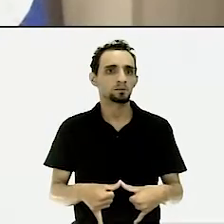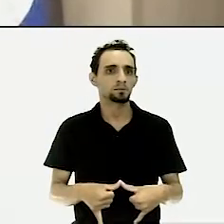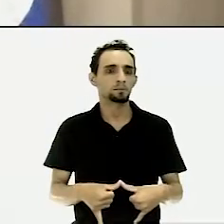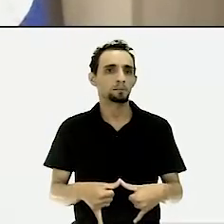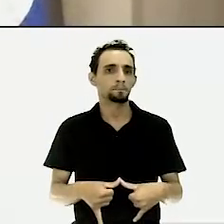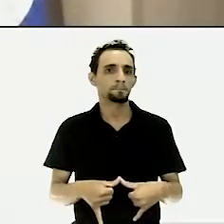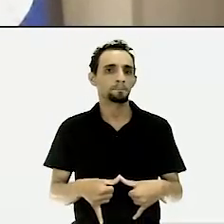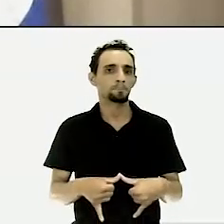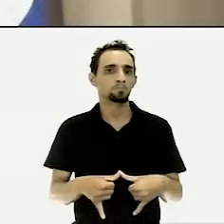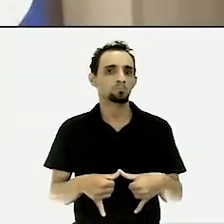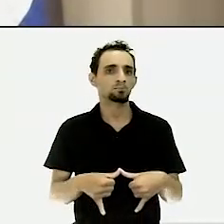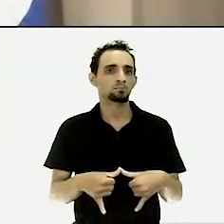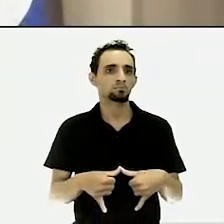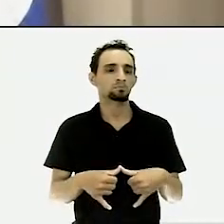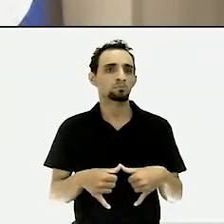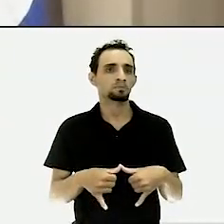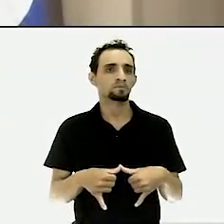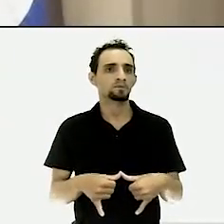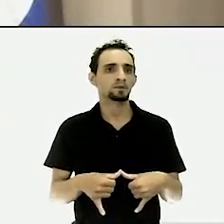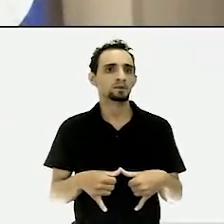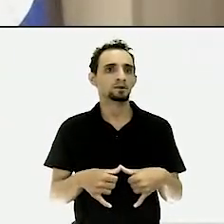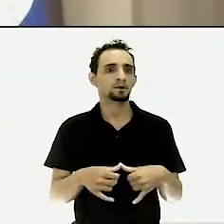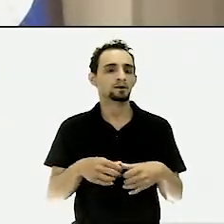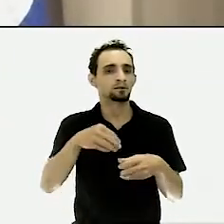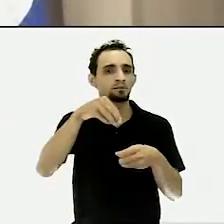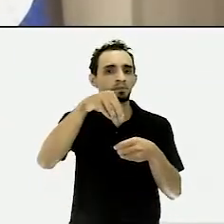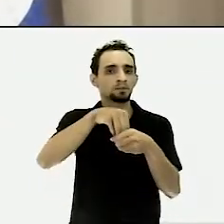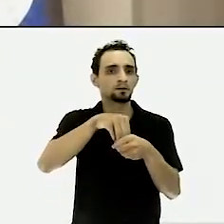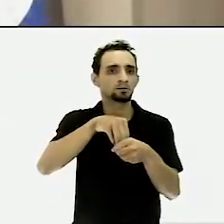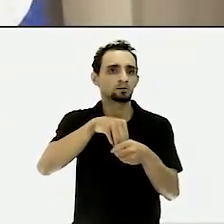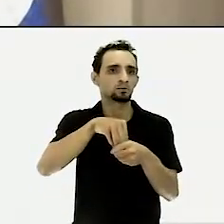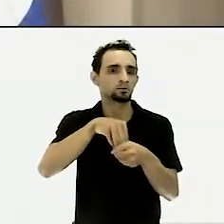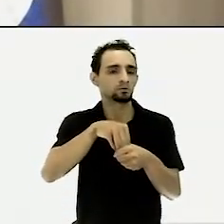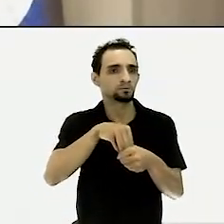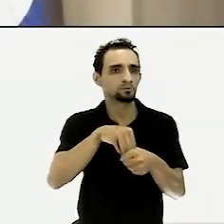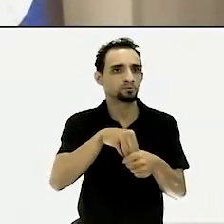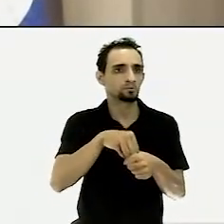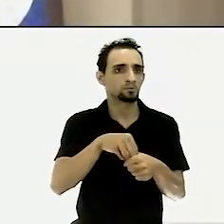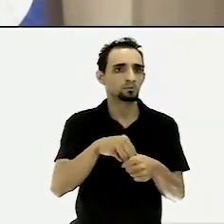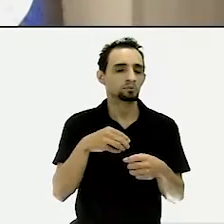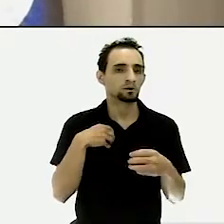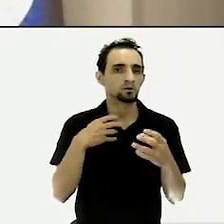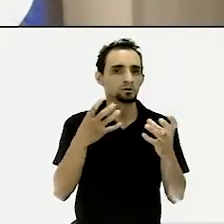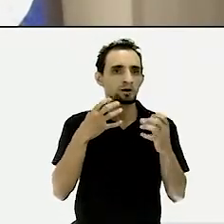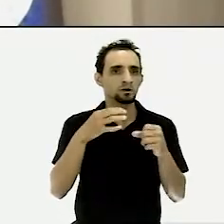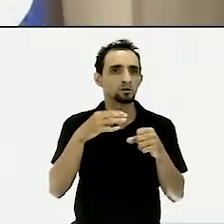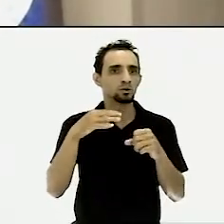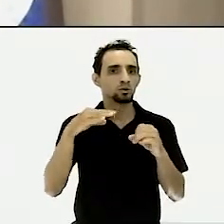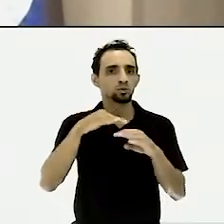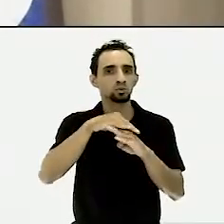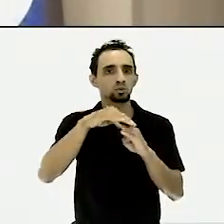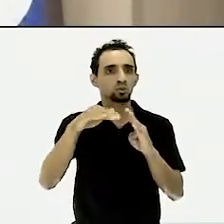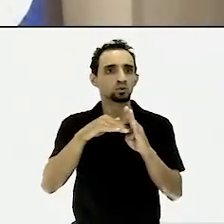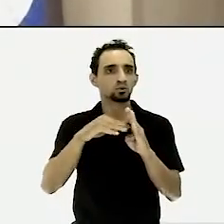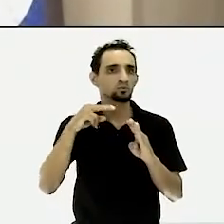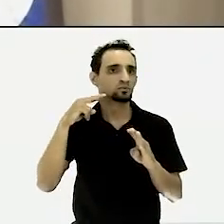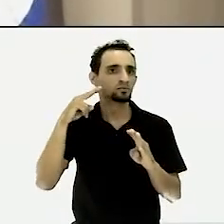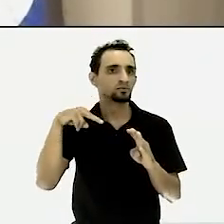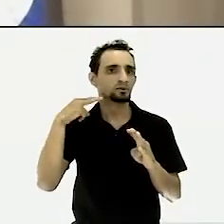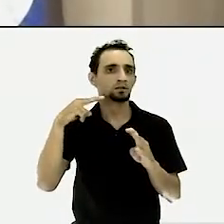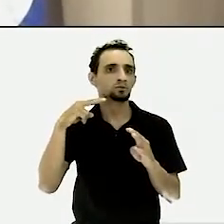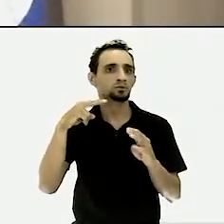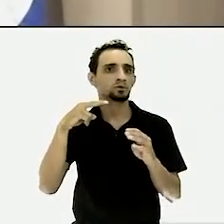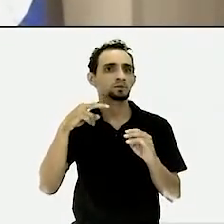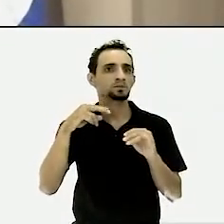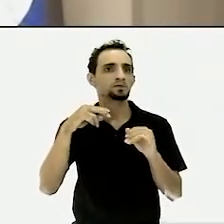essa reunião, né? Certo. Vou pedir autorização a eles, né? Mas eu vou passar para os vereadores também. Legal. Então, quero dizer à população, obrigado, que